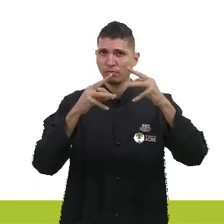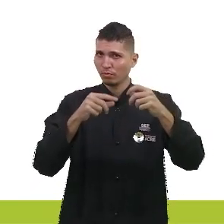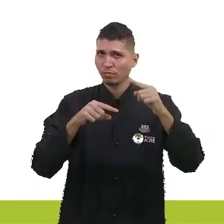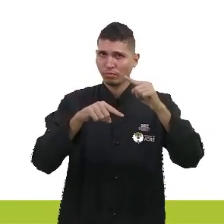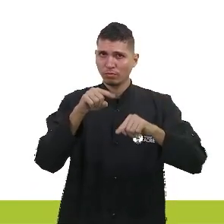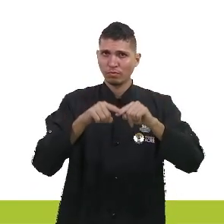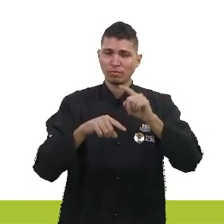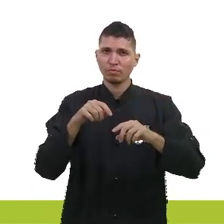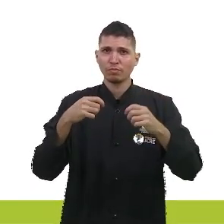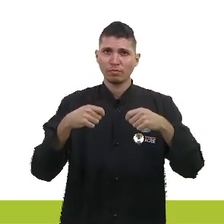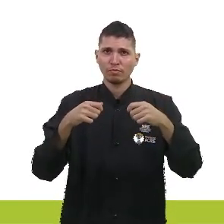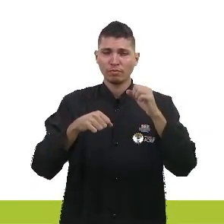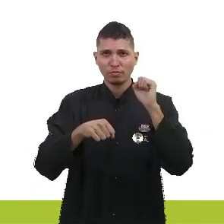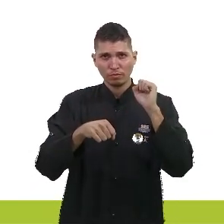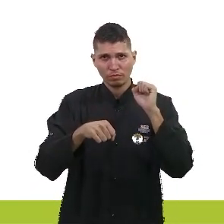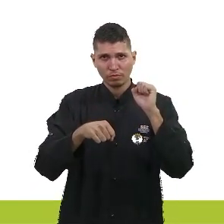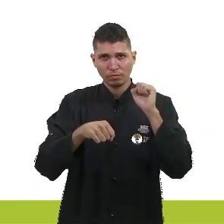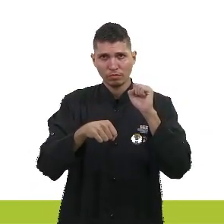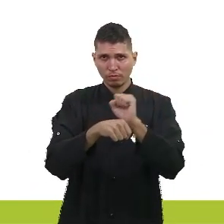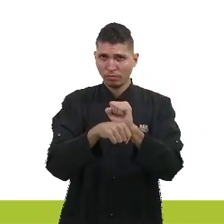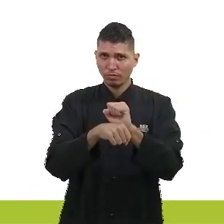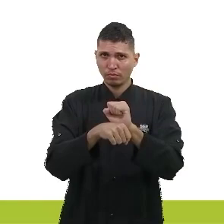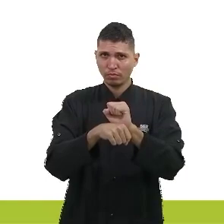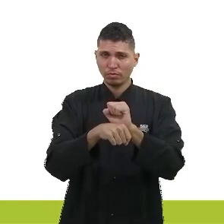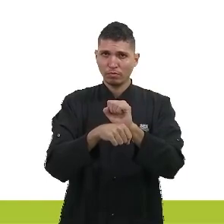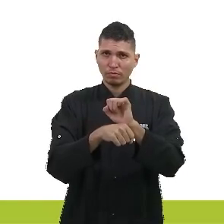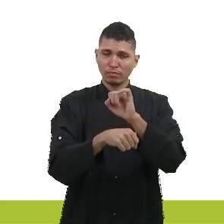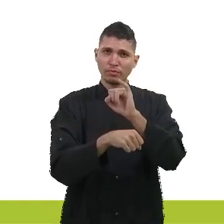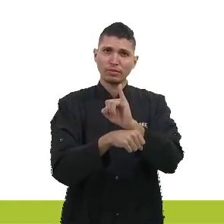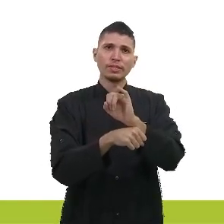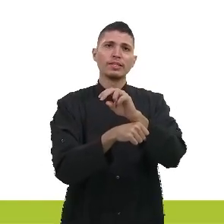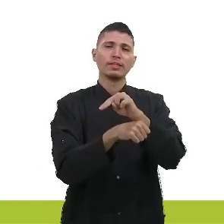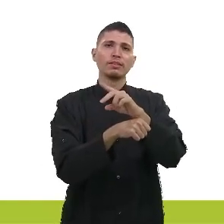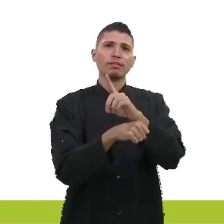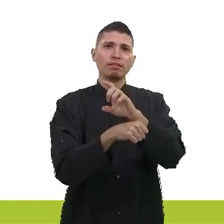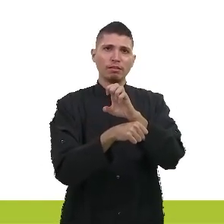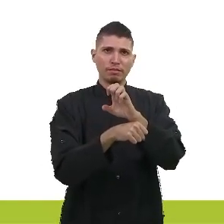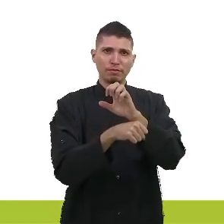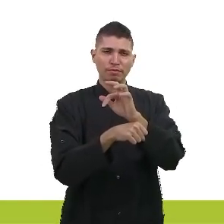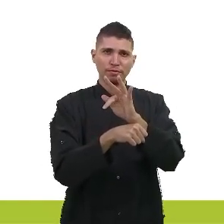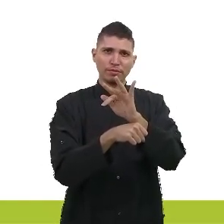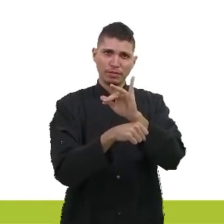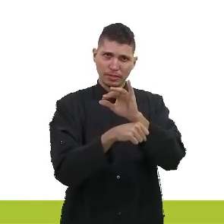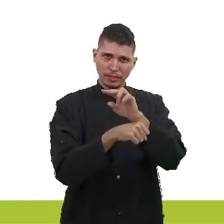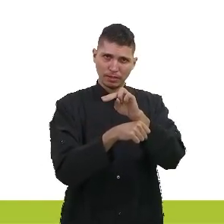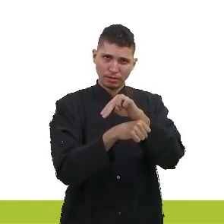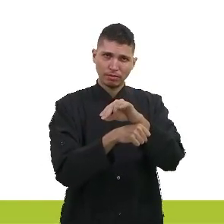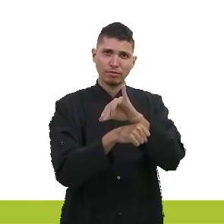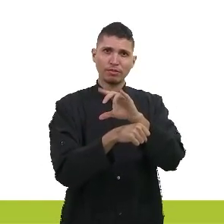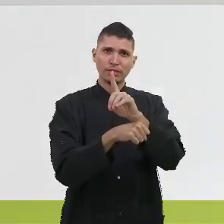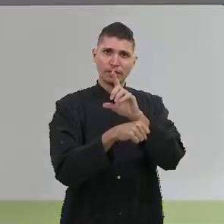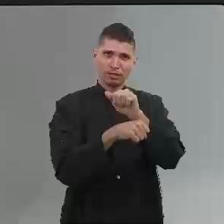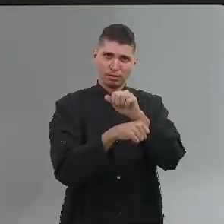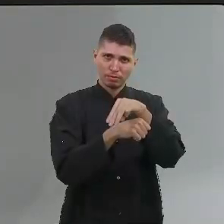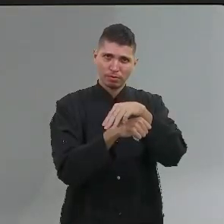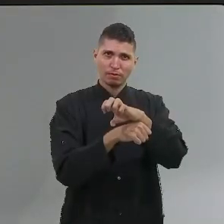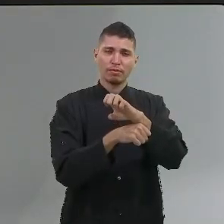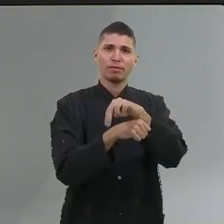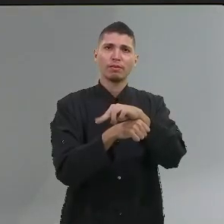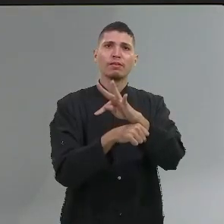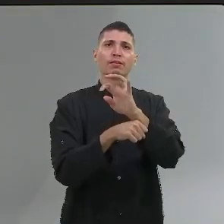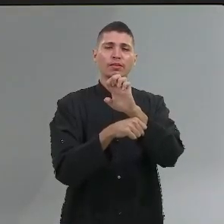em repouso indefinidamente. Bom, todo o corpo tende a continuar em repouso, Beleza, correto.